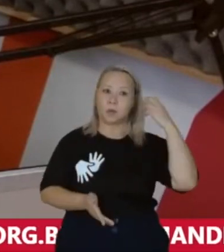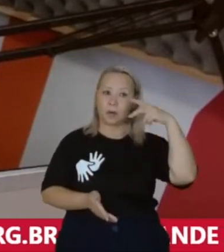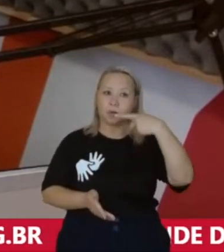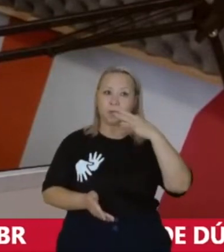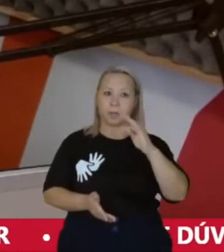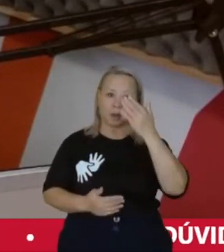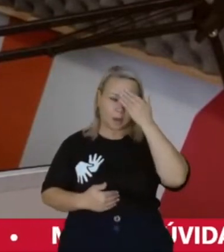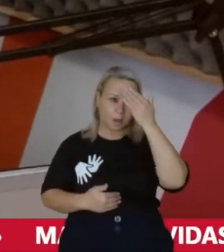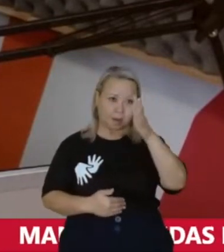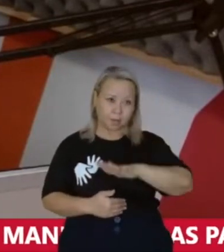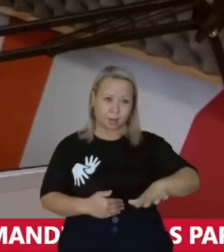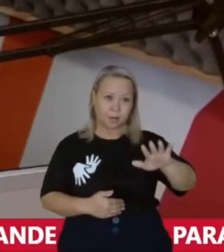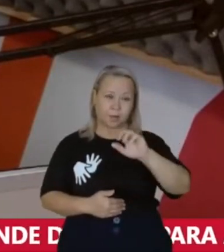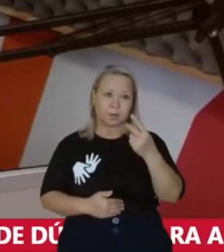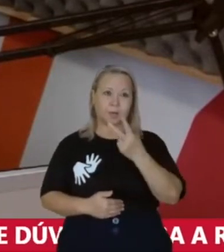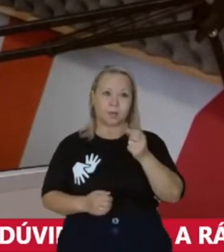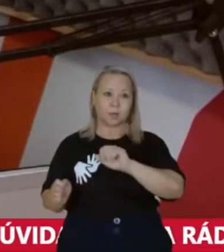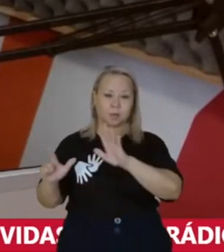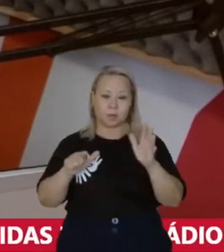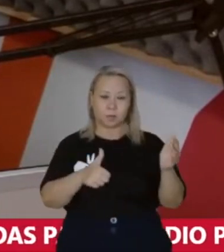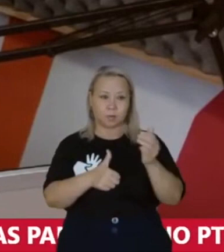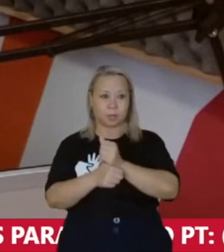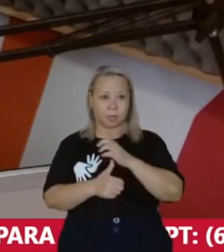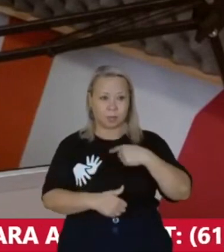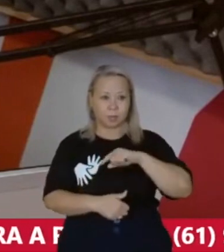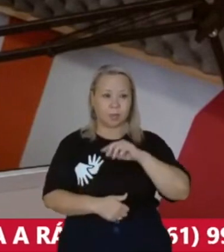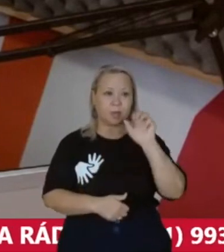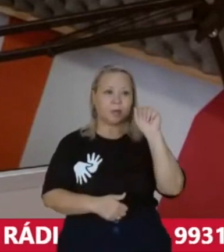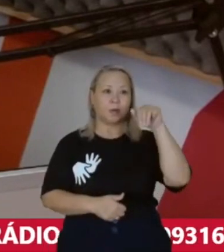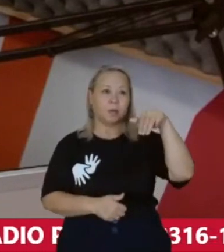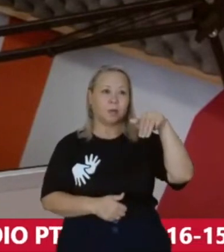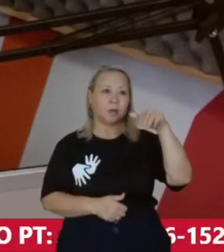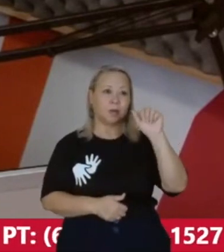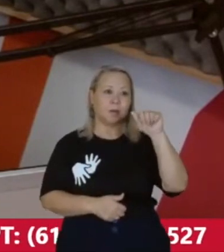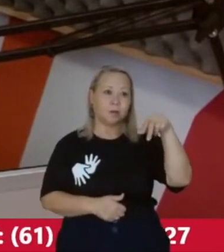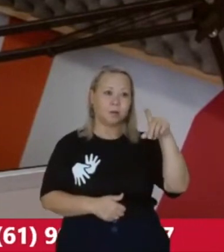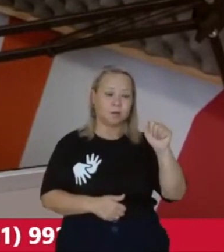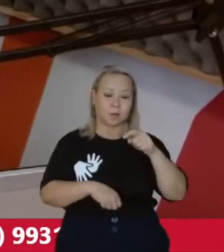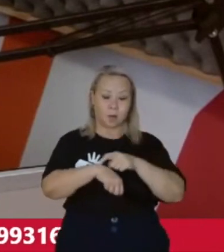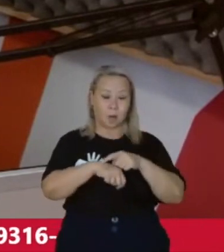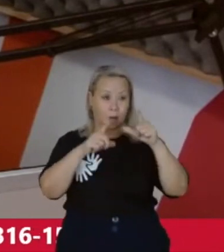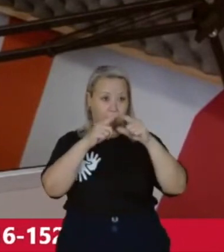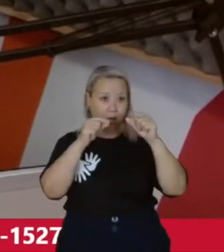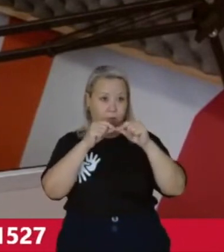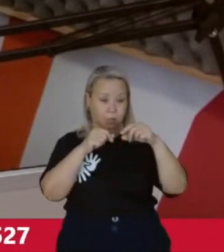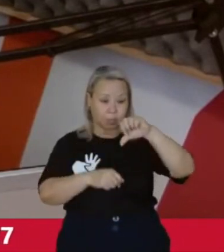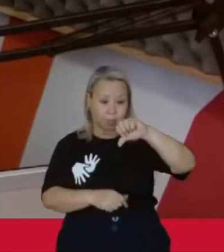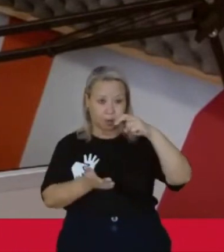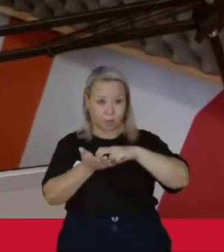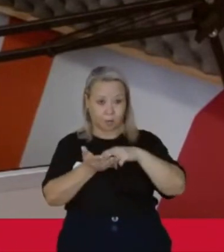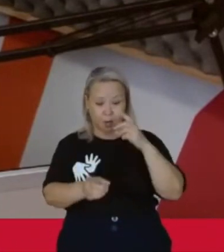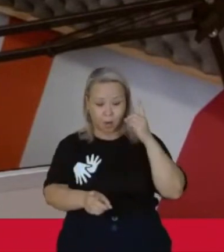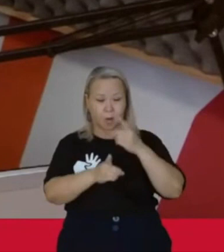ao longo dessas 2 semanas, substituindo a nossa querida Amanda. Então você já sabe, né? Horário de Brasília, às 9 da manhã, a gente tem um